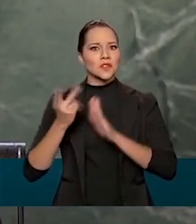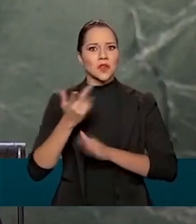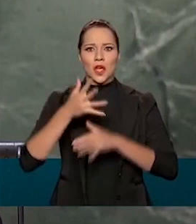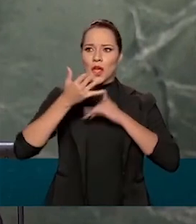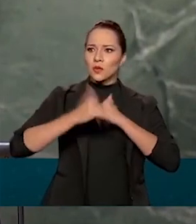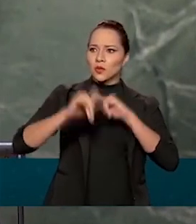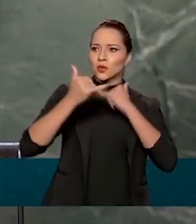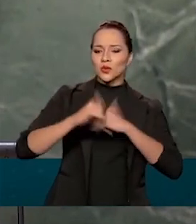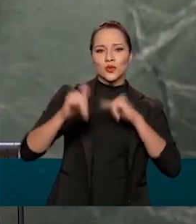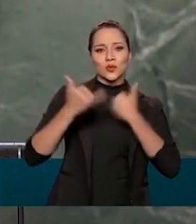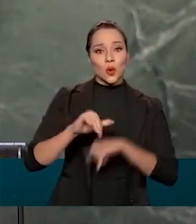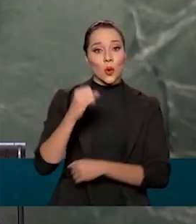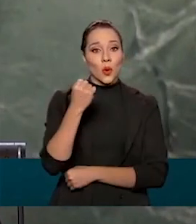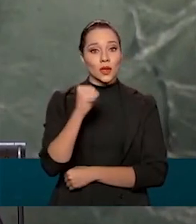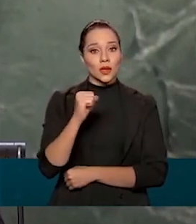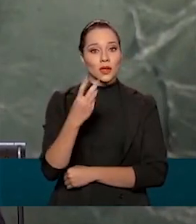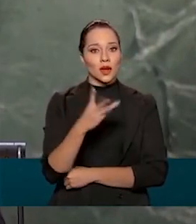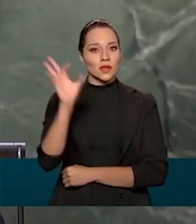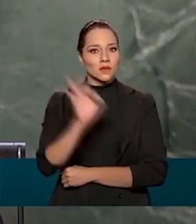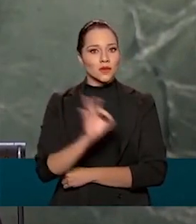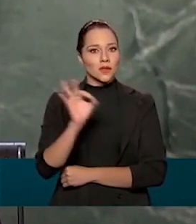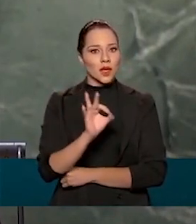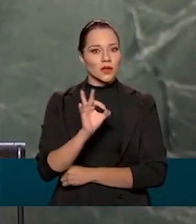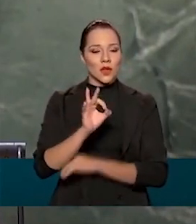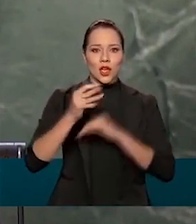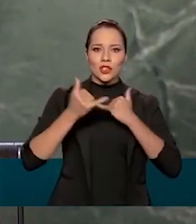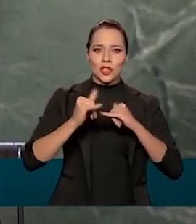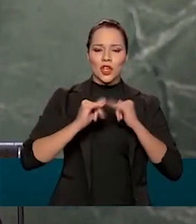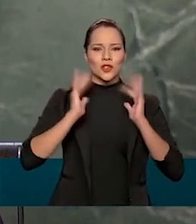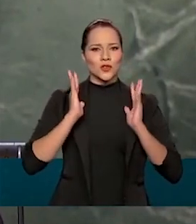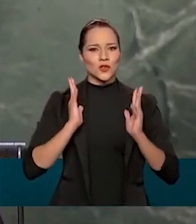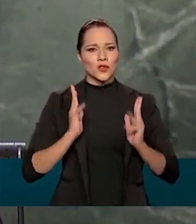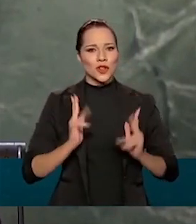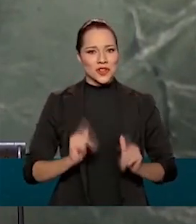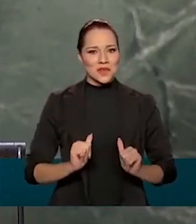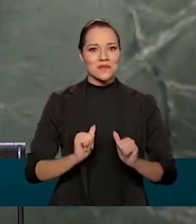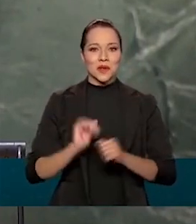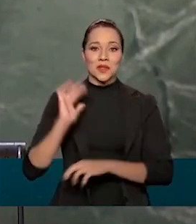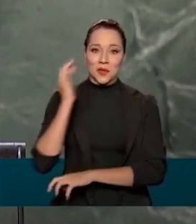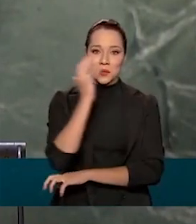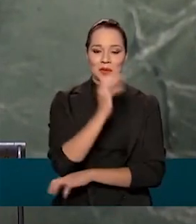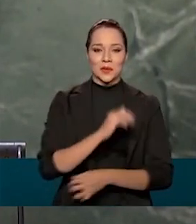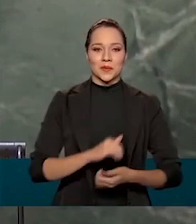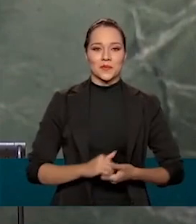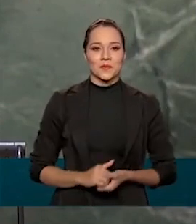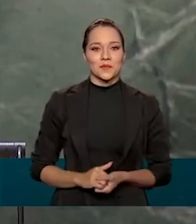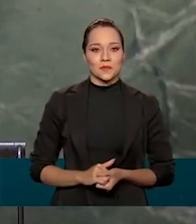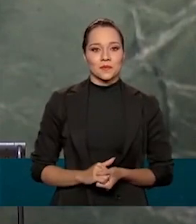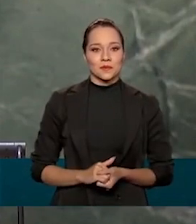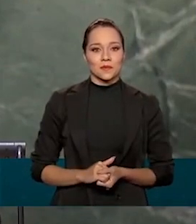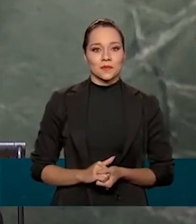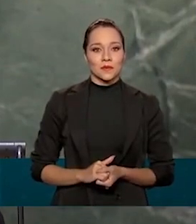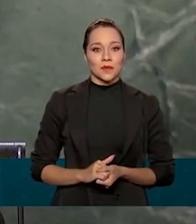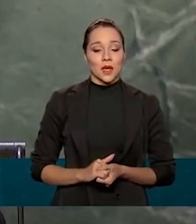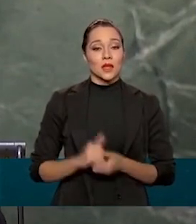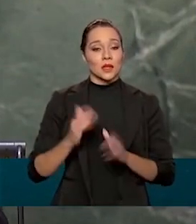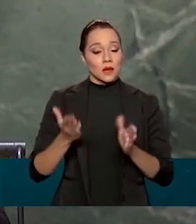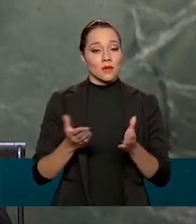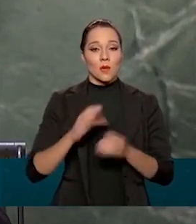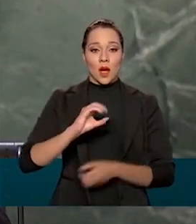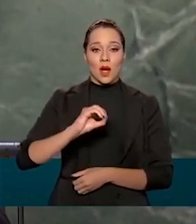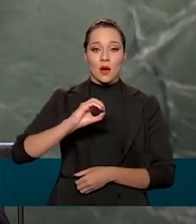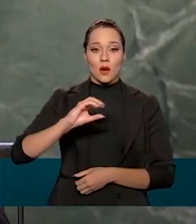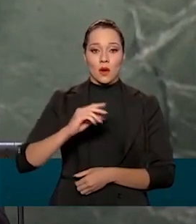de energia, com 83% advinda de fontes renováveis. Por ocasião da